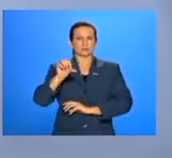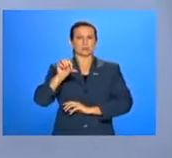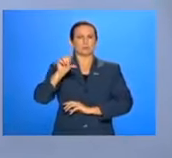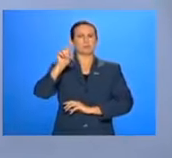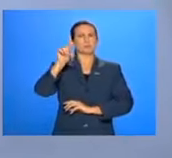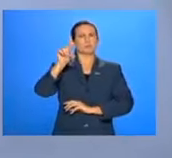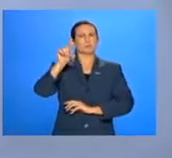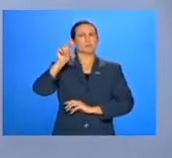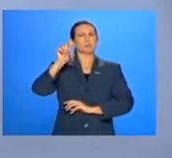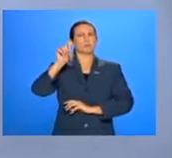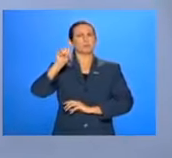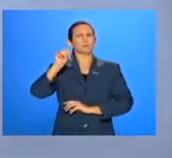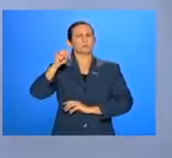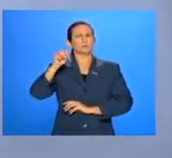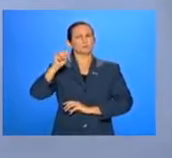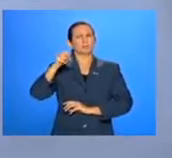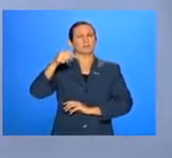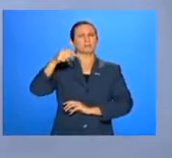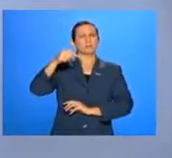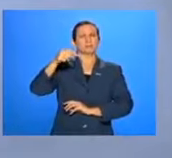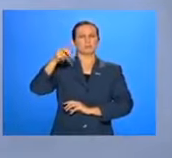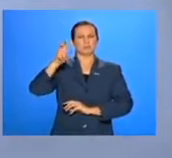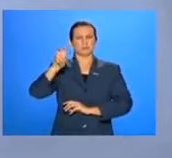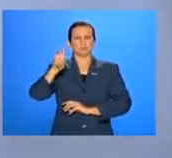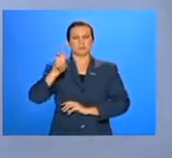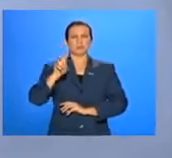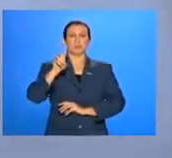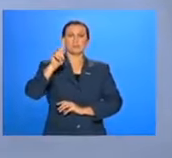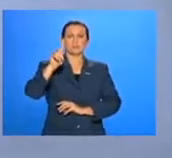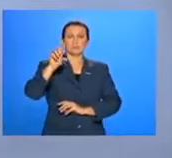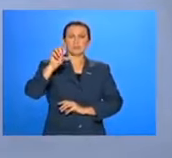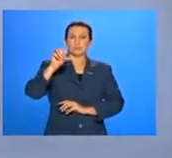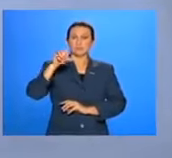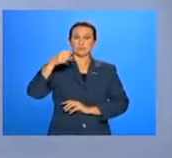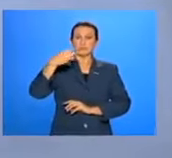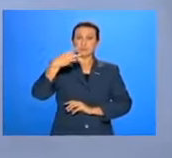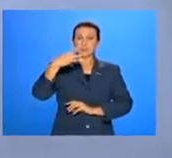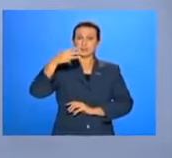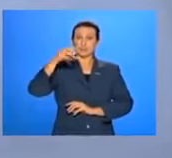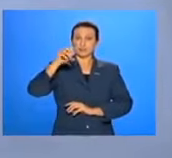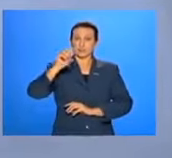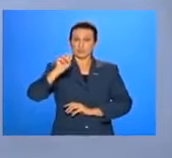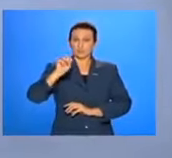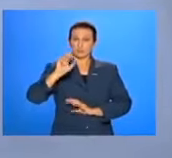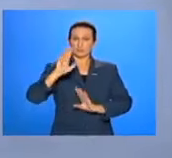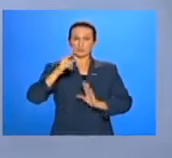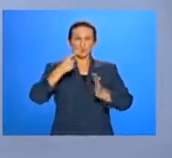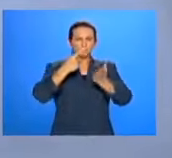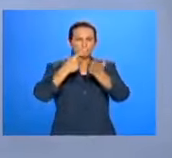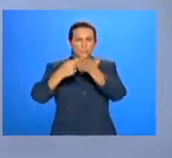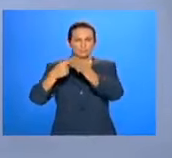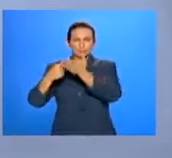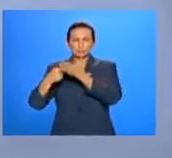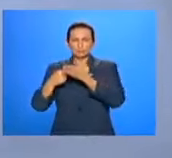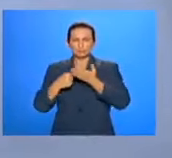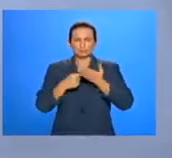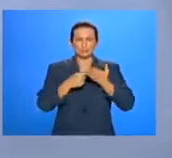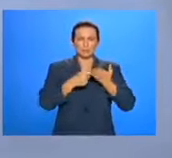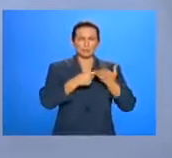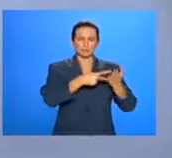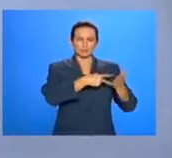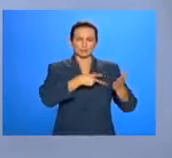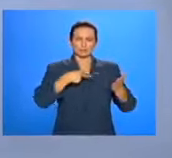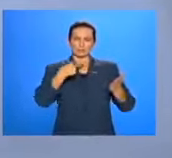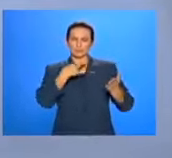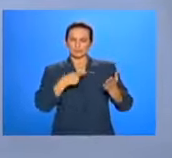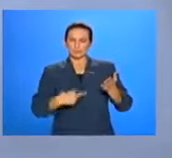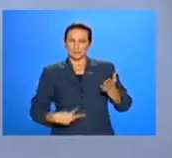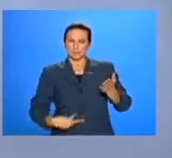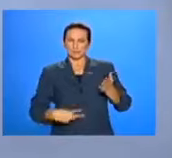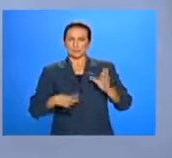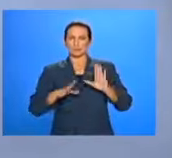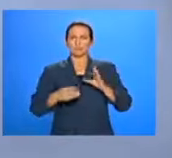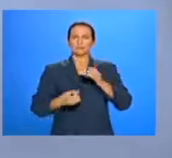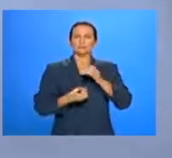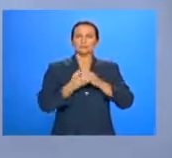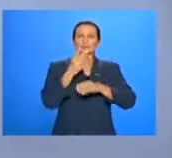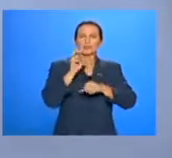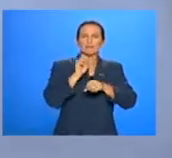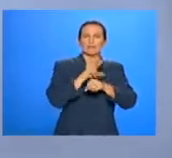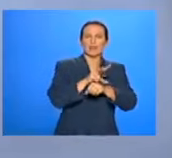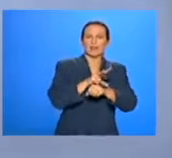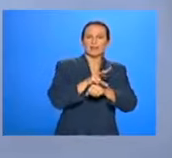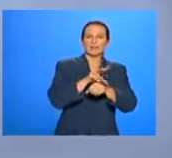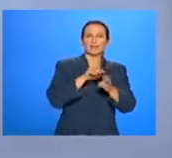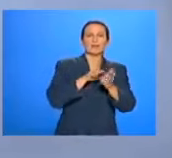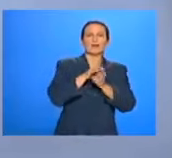1875. Em 1938, o parlamento sueco criou 5 cargos de conselheiros para surdos,